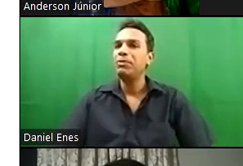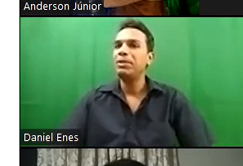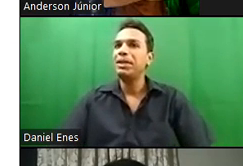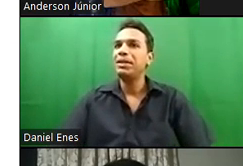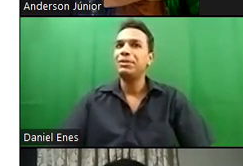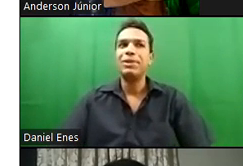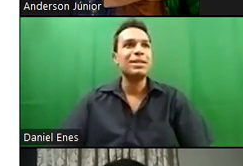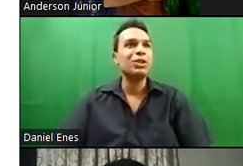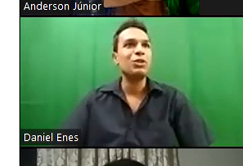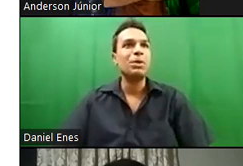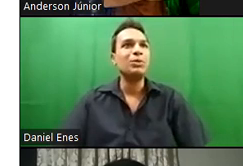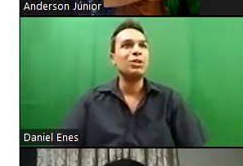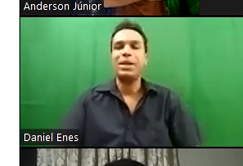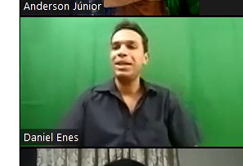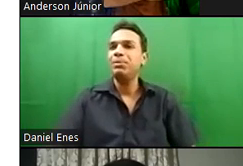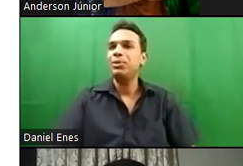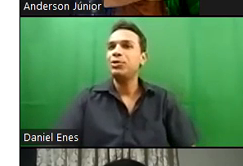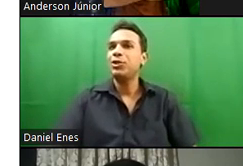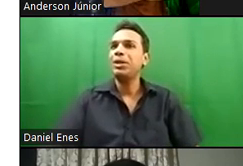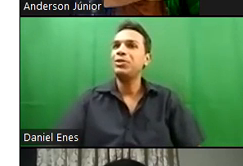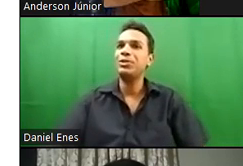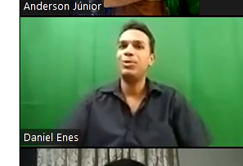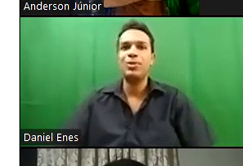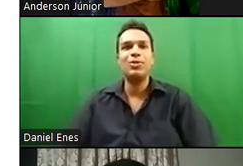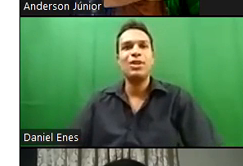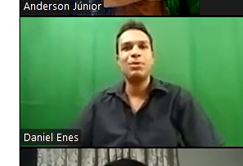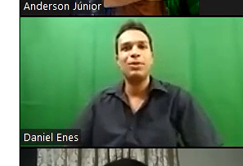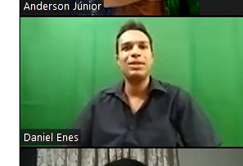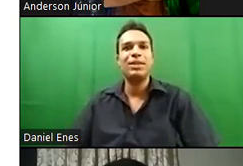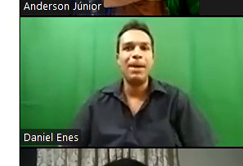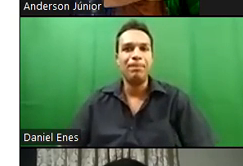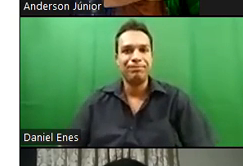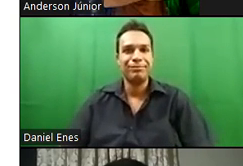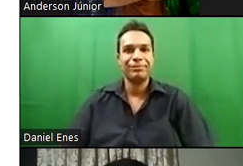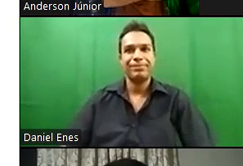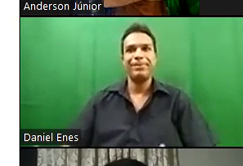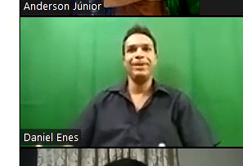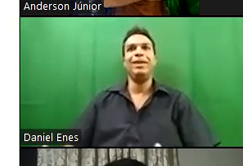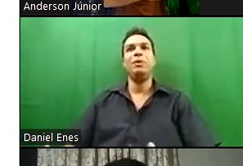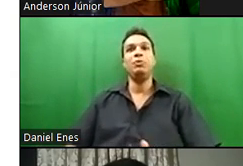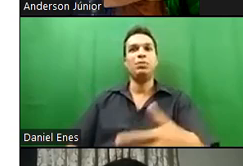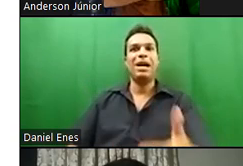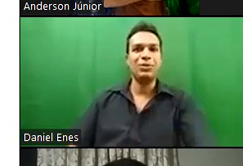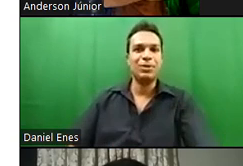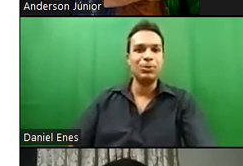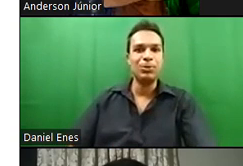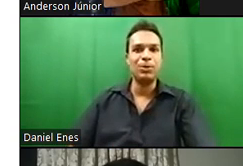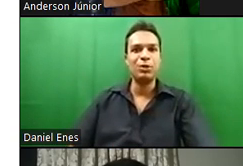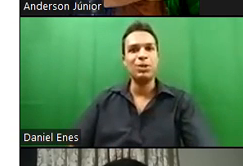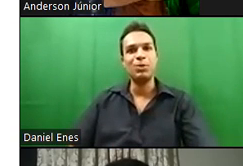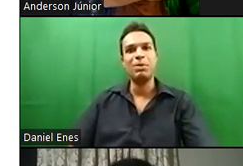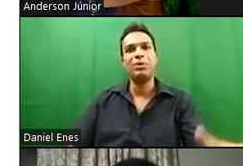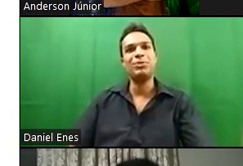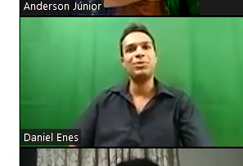Eu evitei fazer muitas perguntas para ele, porque eu geralmente gosto de aproveitar, o espaço que eu estou com